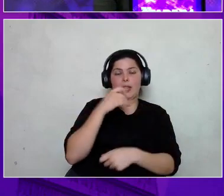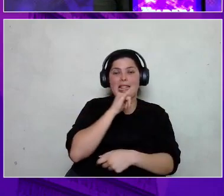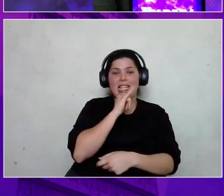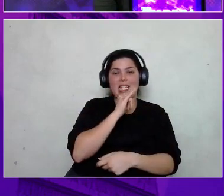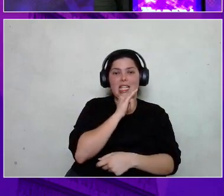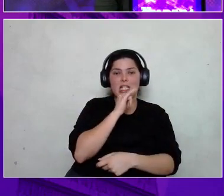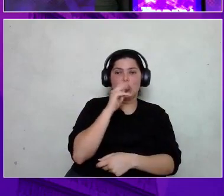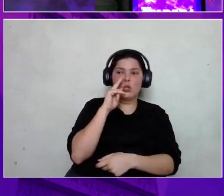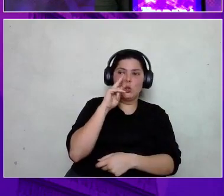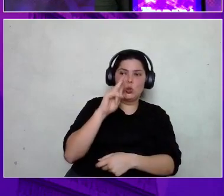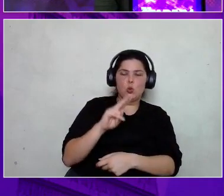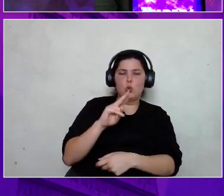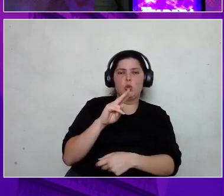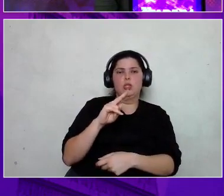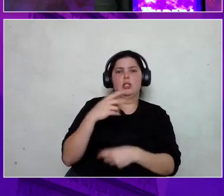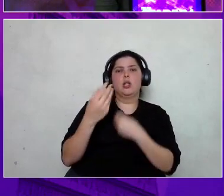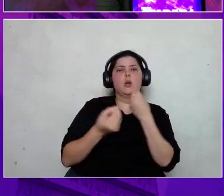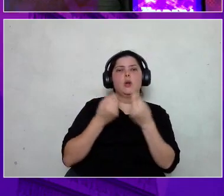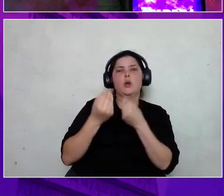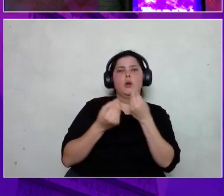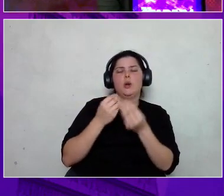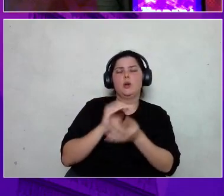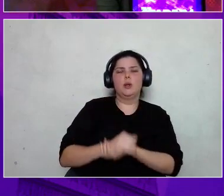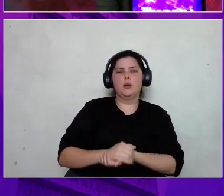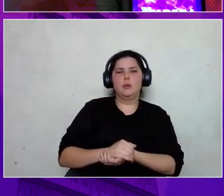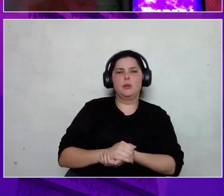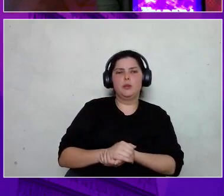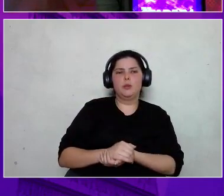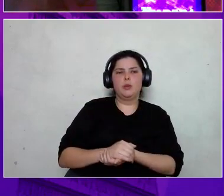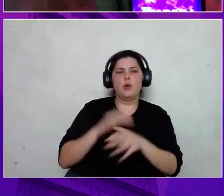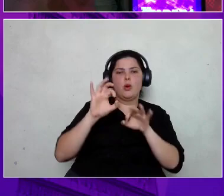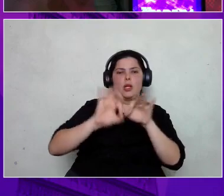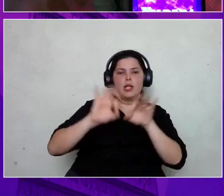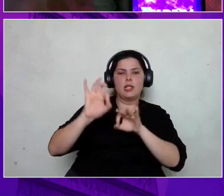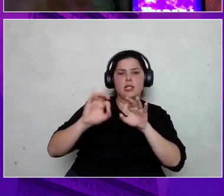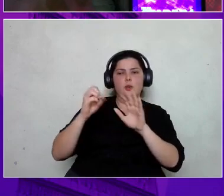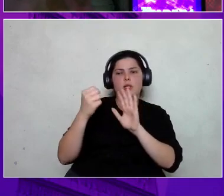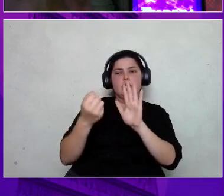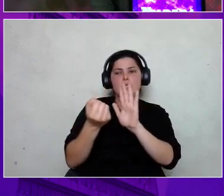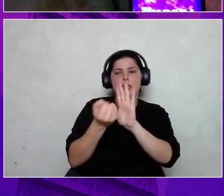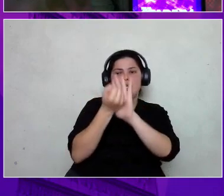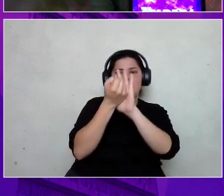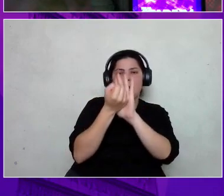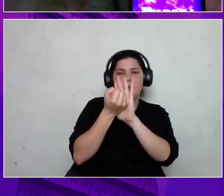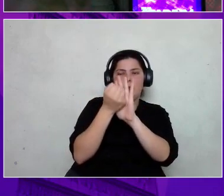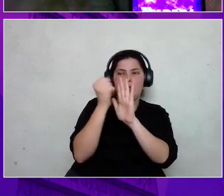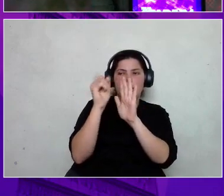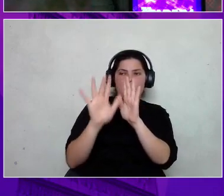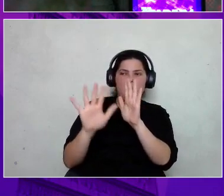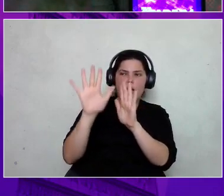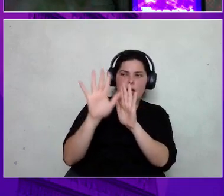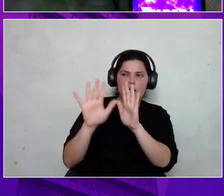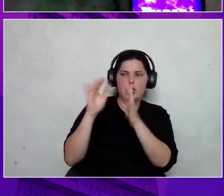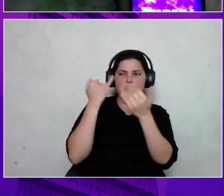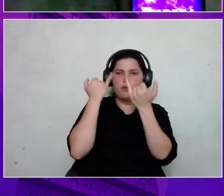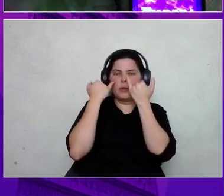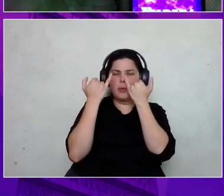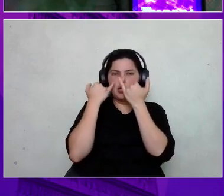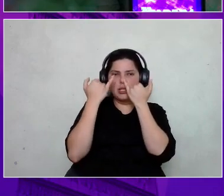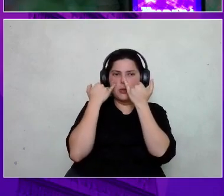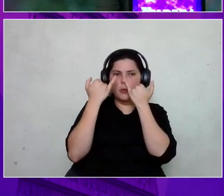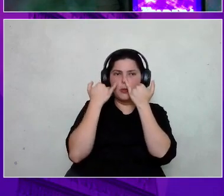diretamente como é que estão a alocação de símbolos, se onde está escrita informação, você coloca o mouse e